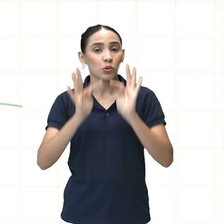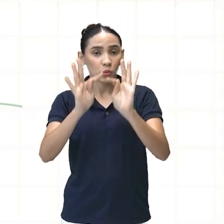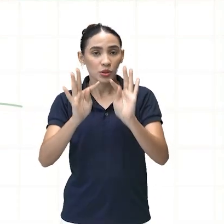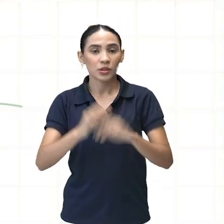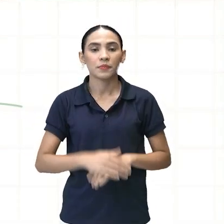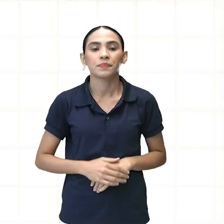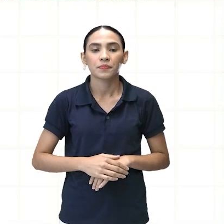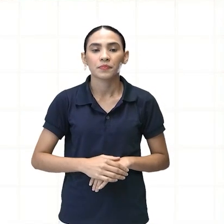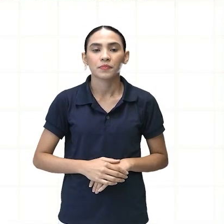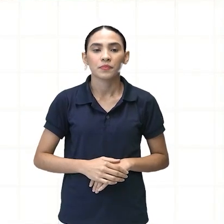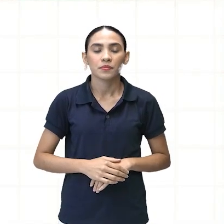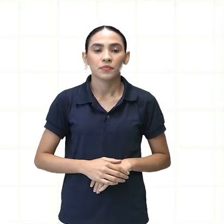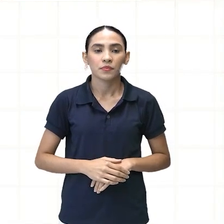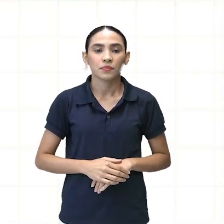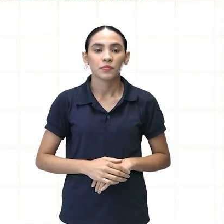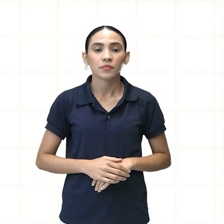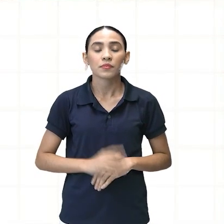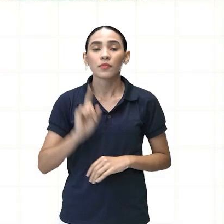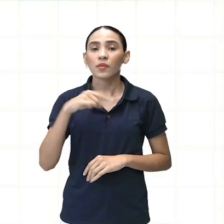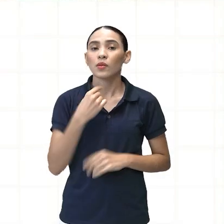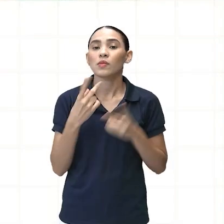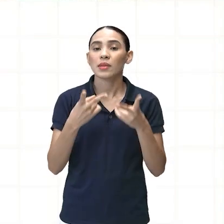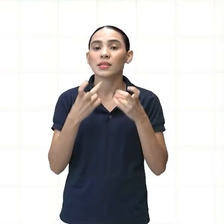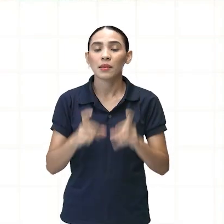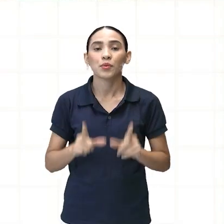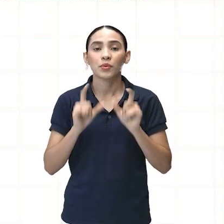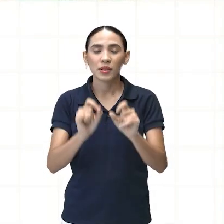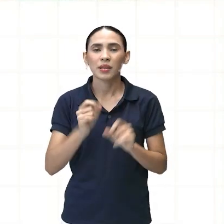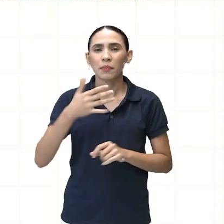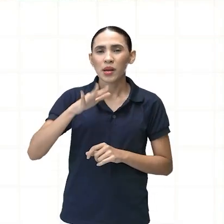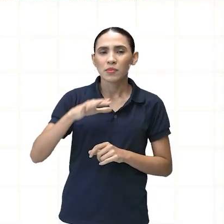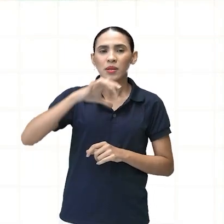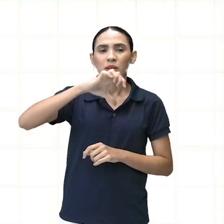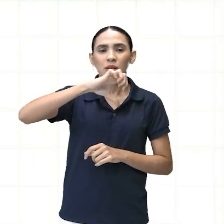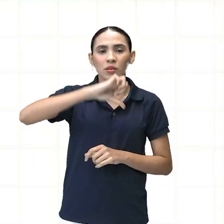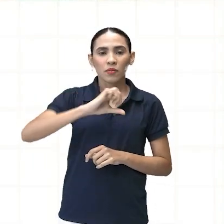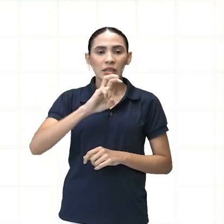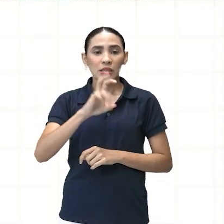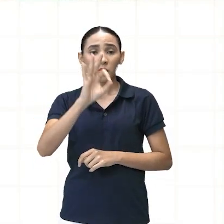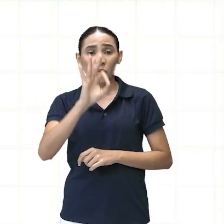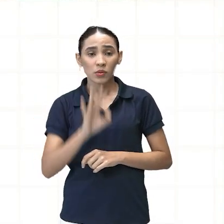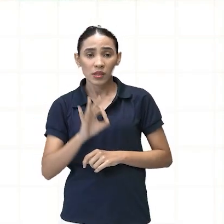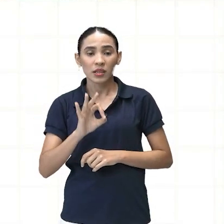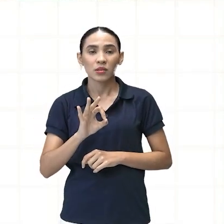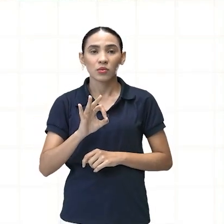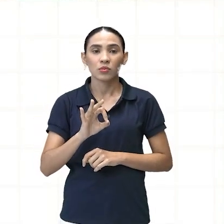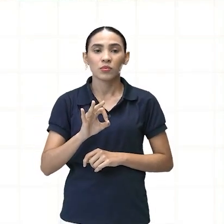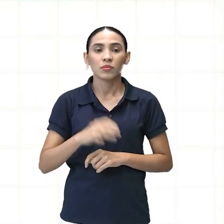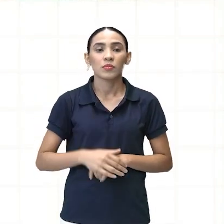Bem, dando continuidade, a gente observa que cerca de 95%